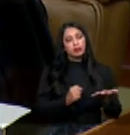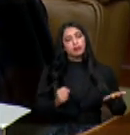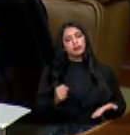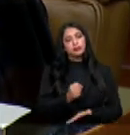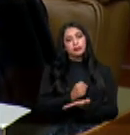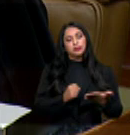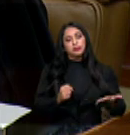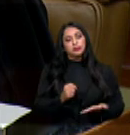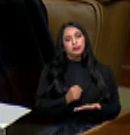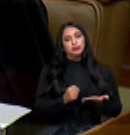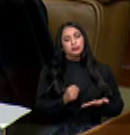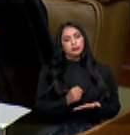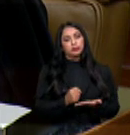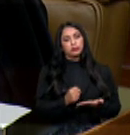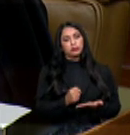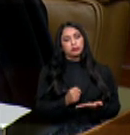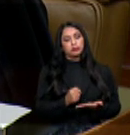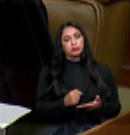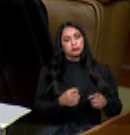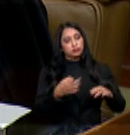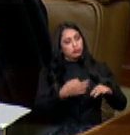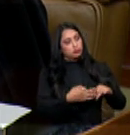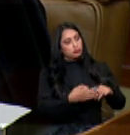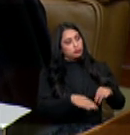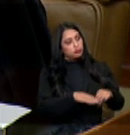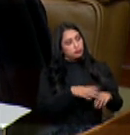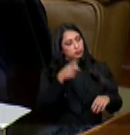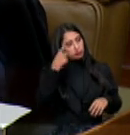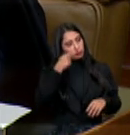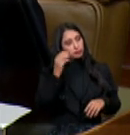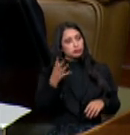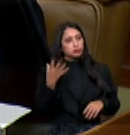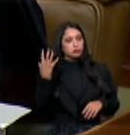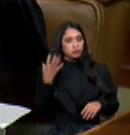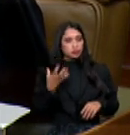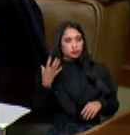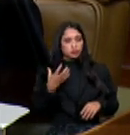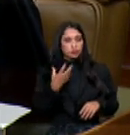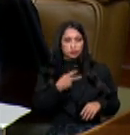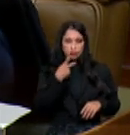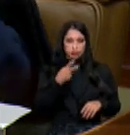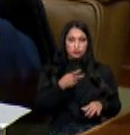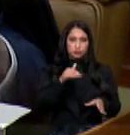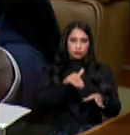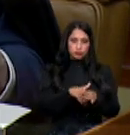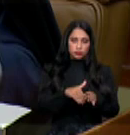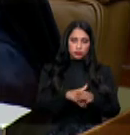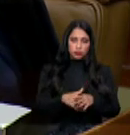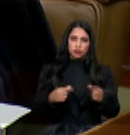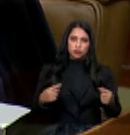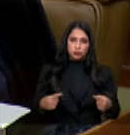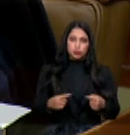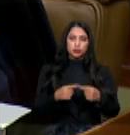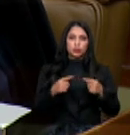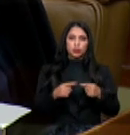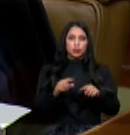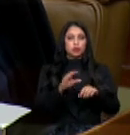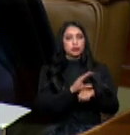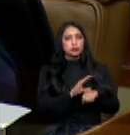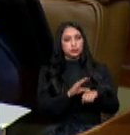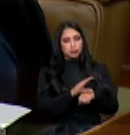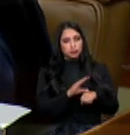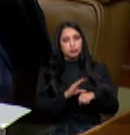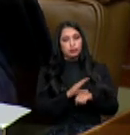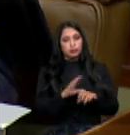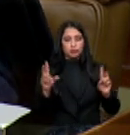Sua Excelência, a ministra Rosa Weber, trouxe à colação, que é a hermenêutica constitucional que entende incidentes